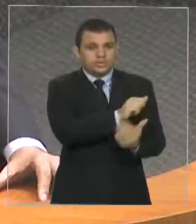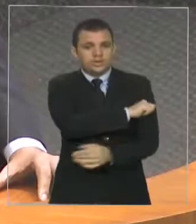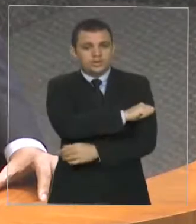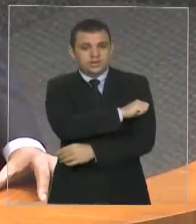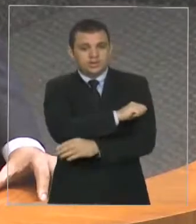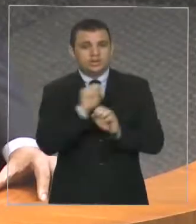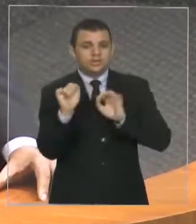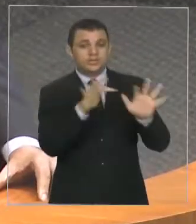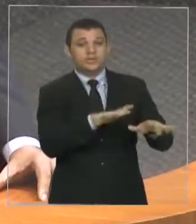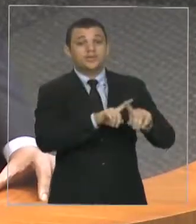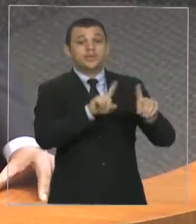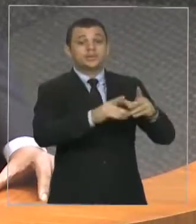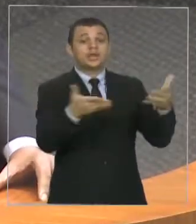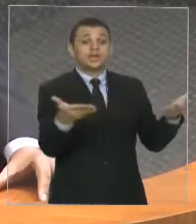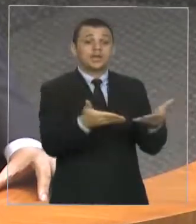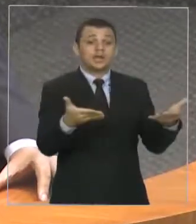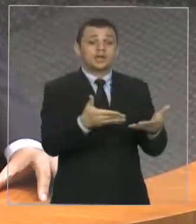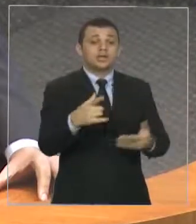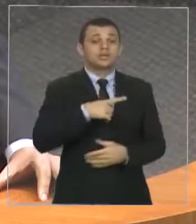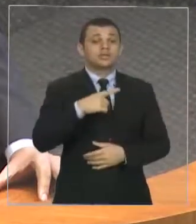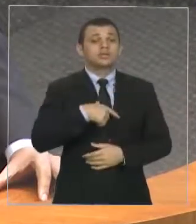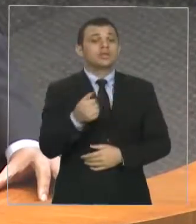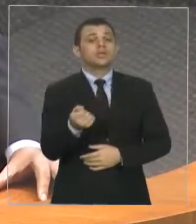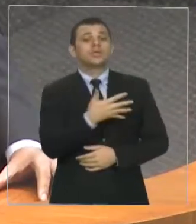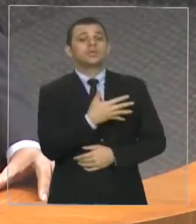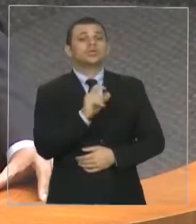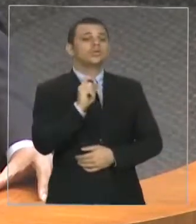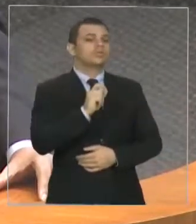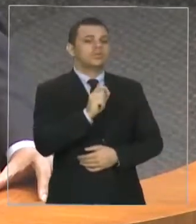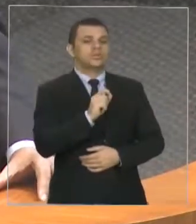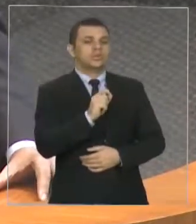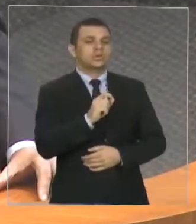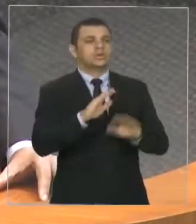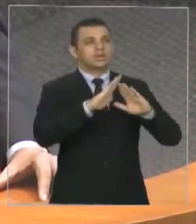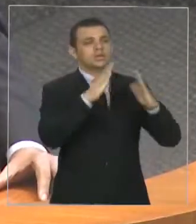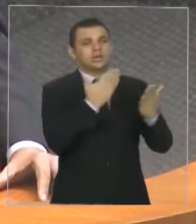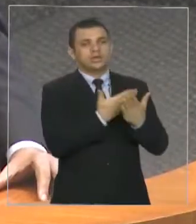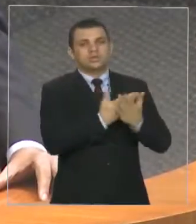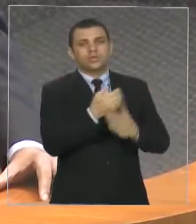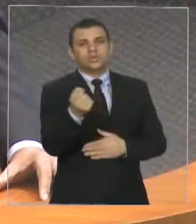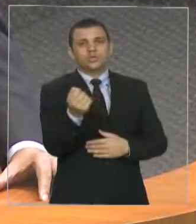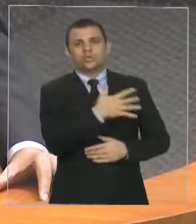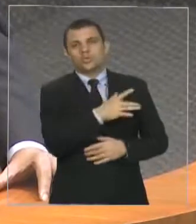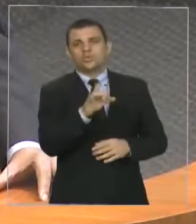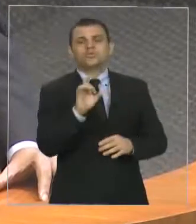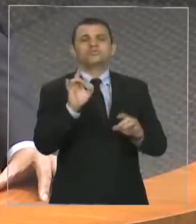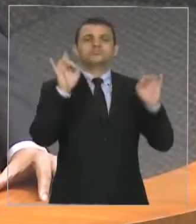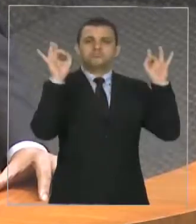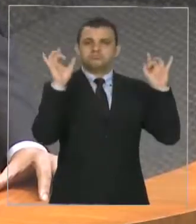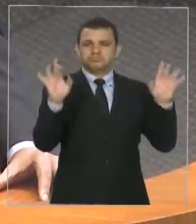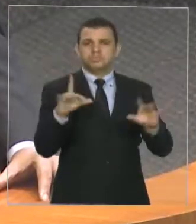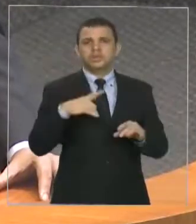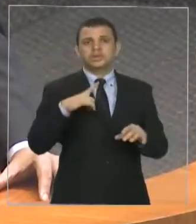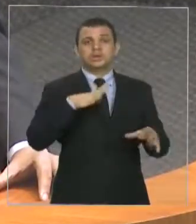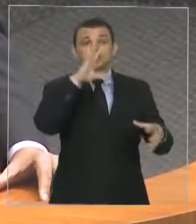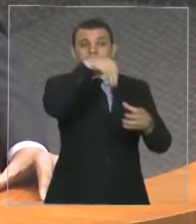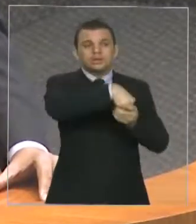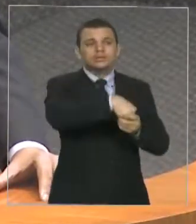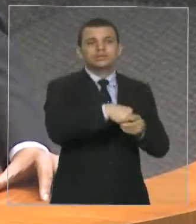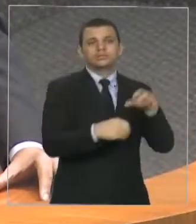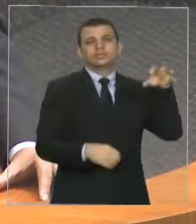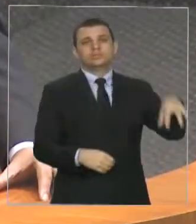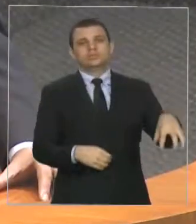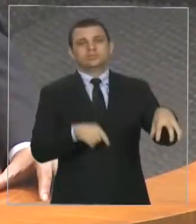um oásis, você encontra as instalações mais modernas possível dentro de um